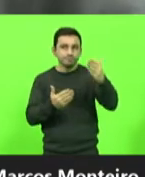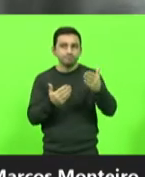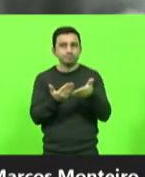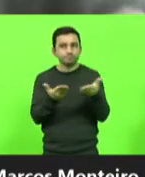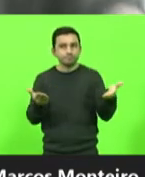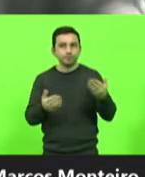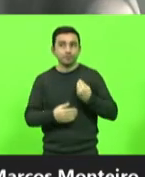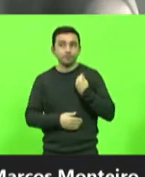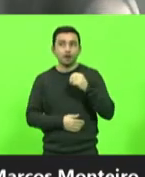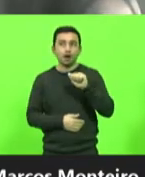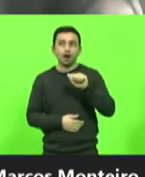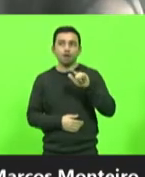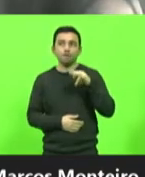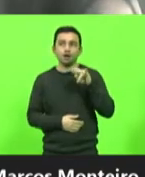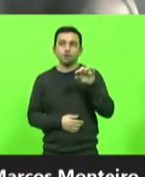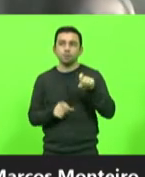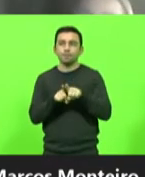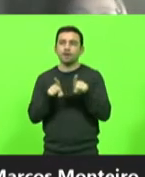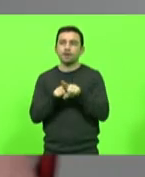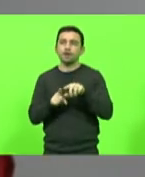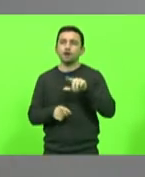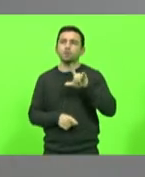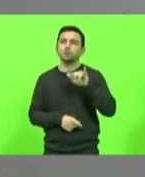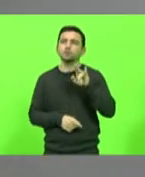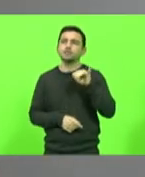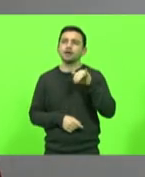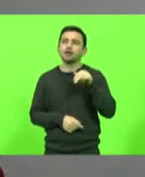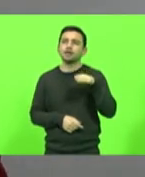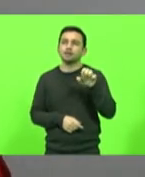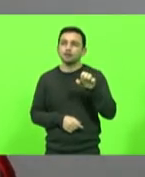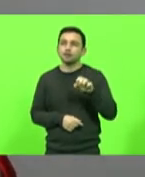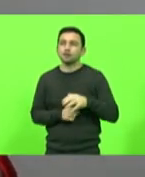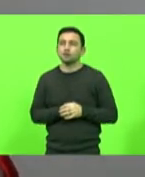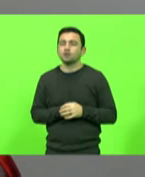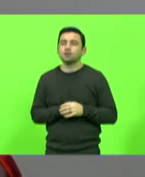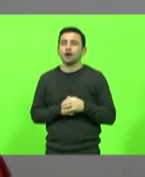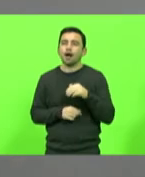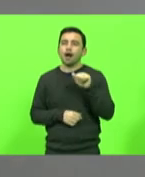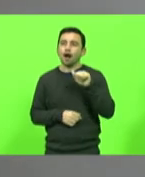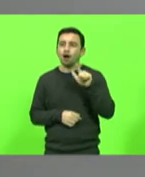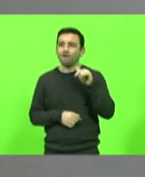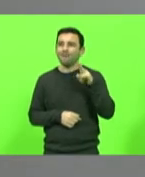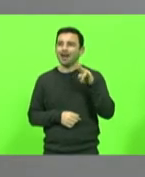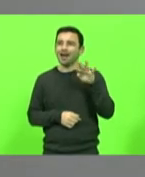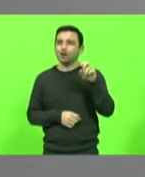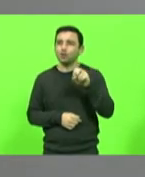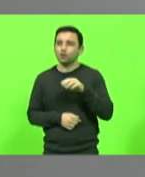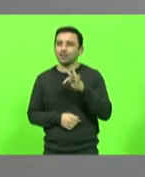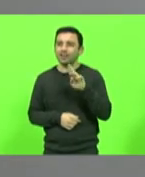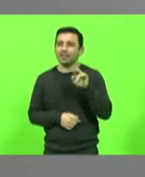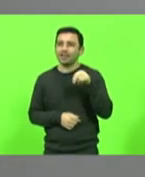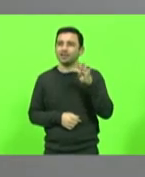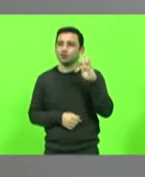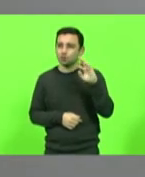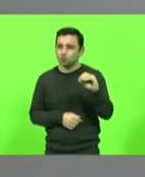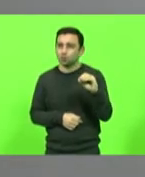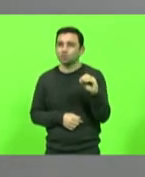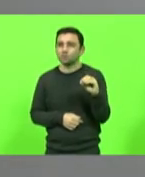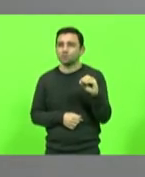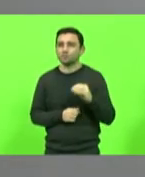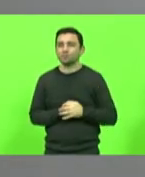do Álvaro e da Luciane, né? O Álvaro Augusto Portela Trento. Eita nomezão, né,